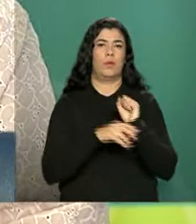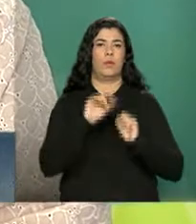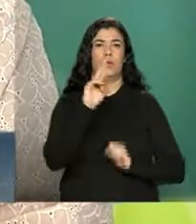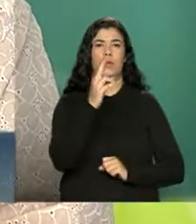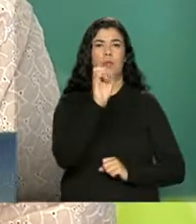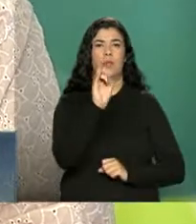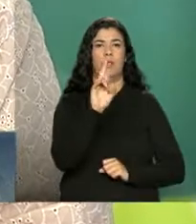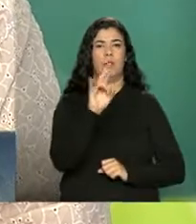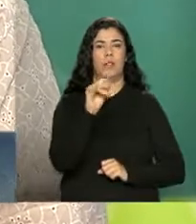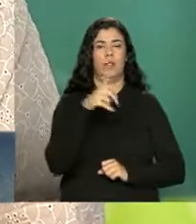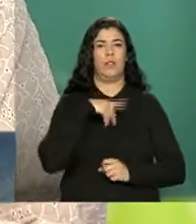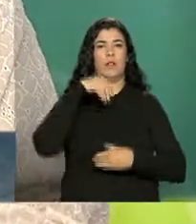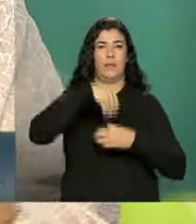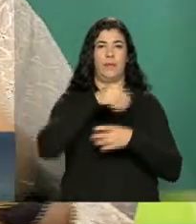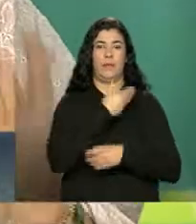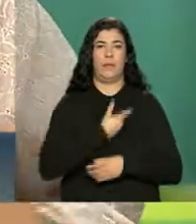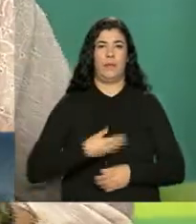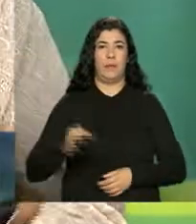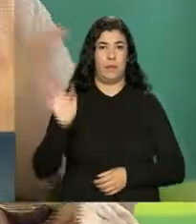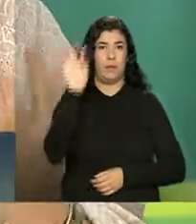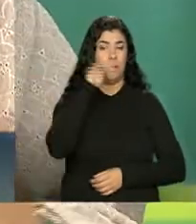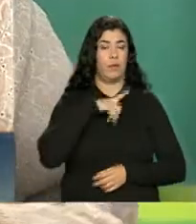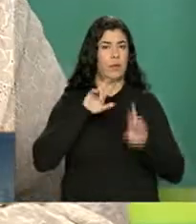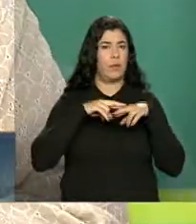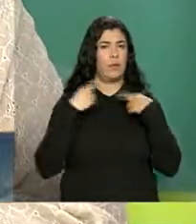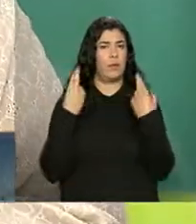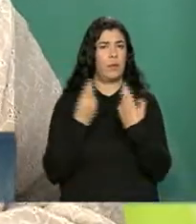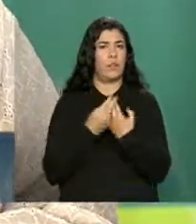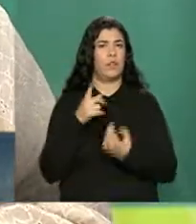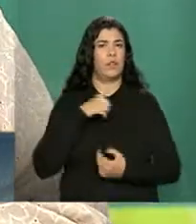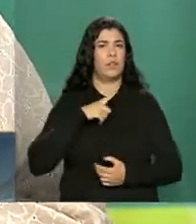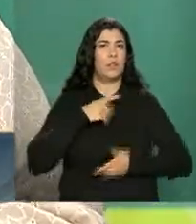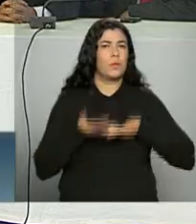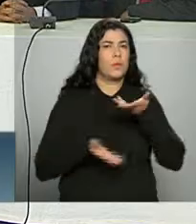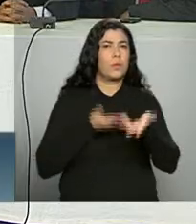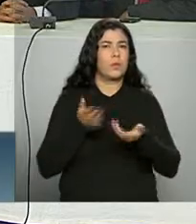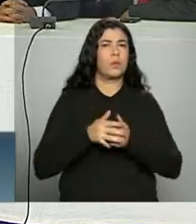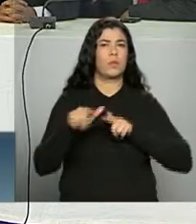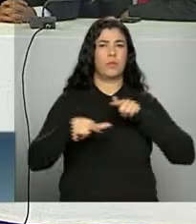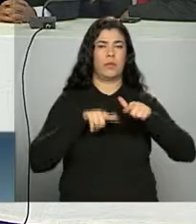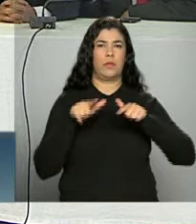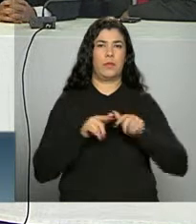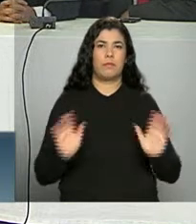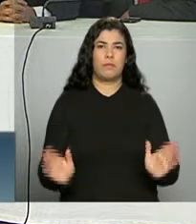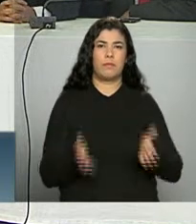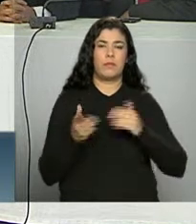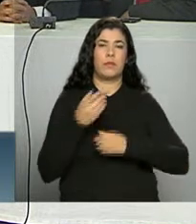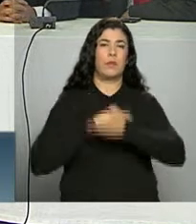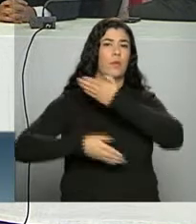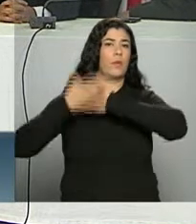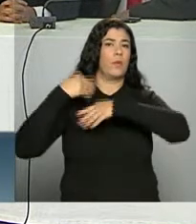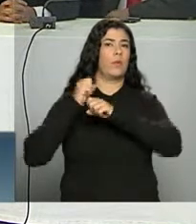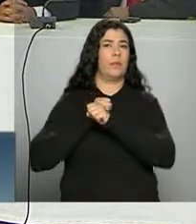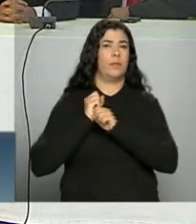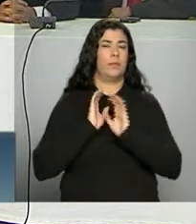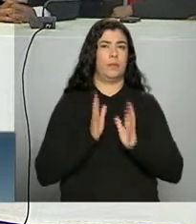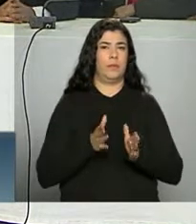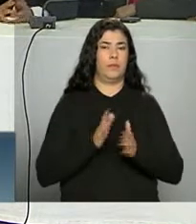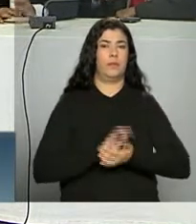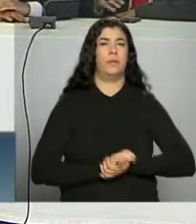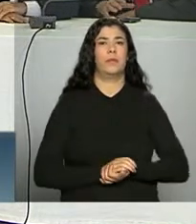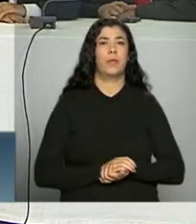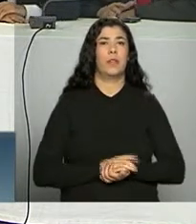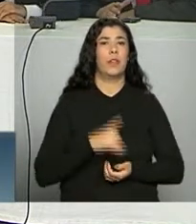hídrica do Governo Federal que se reúne nós tem uma rotina de trabalho mas dedicada Desde o ano passado tá